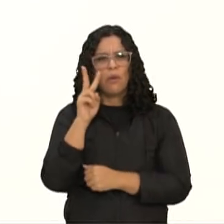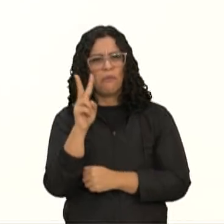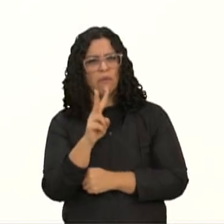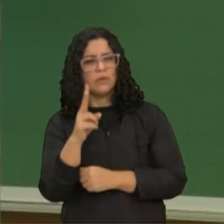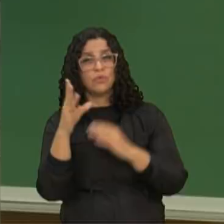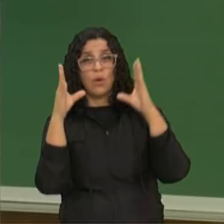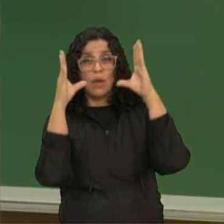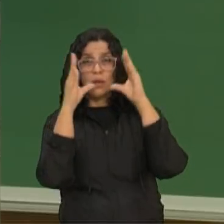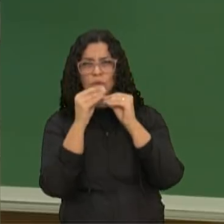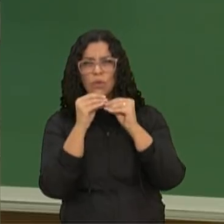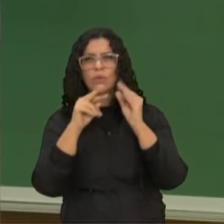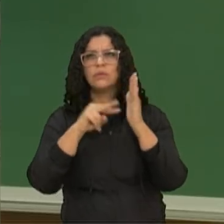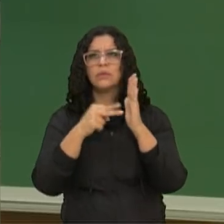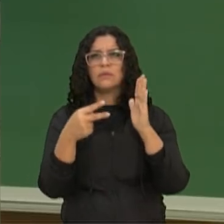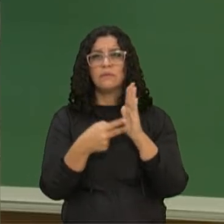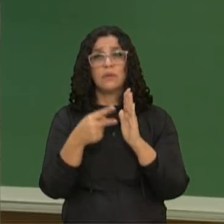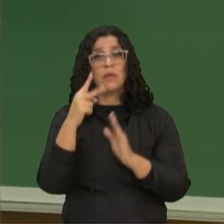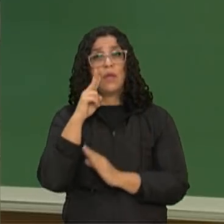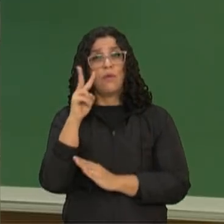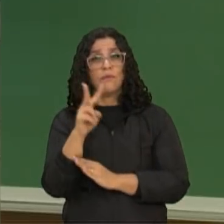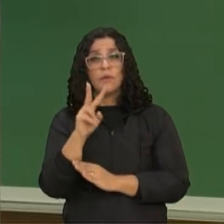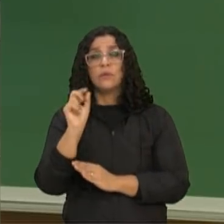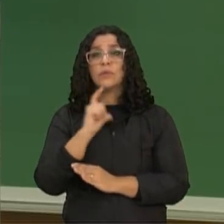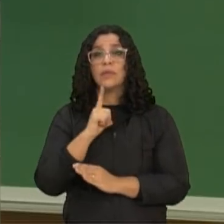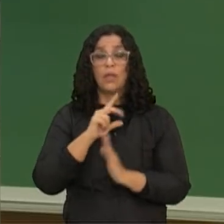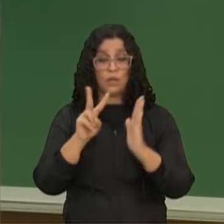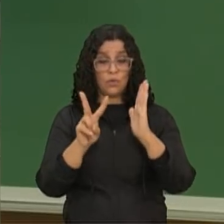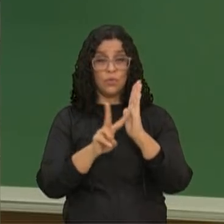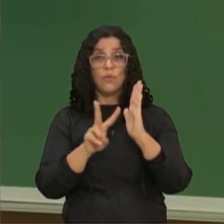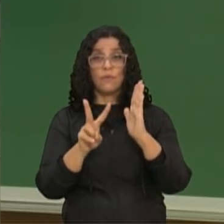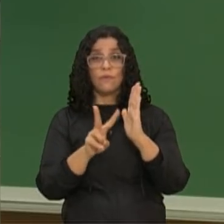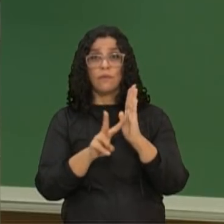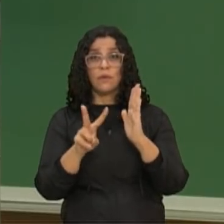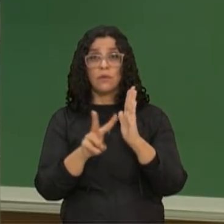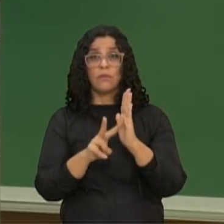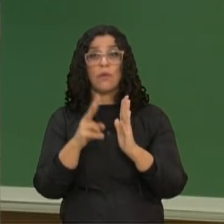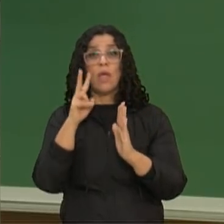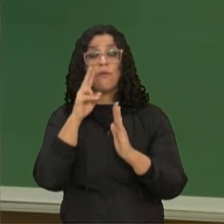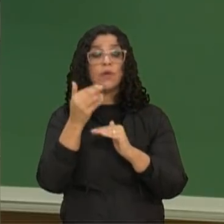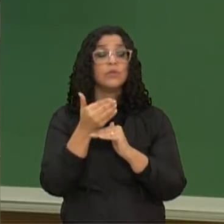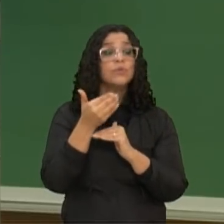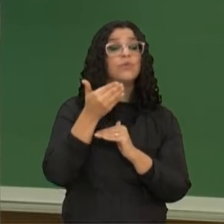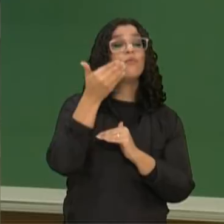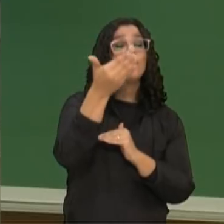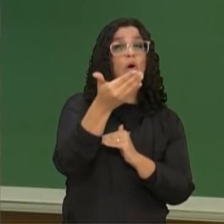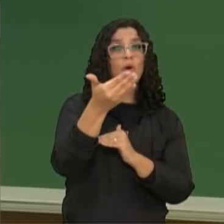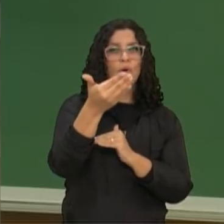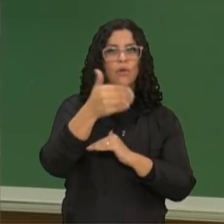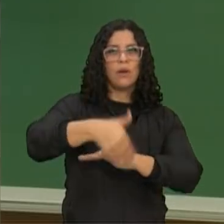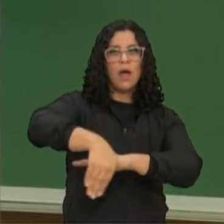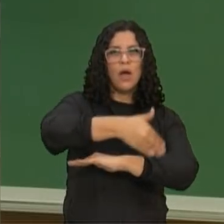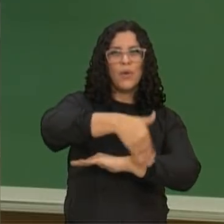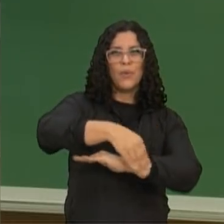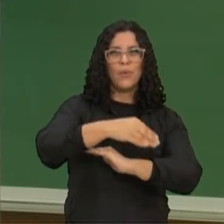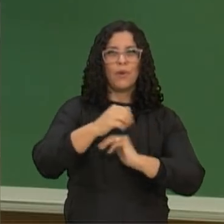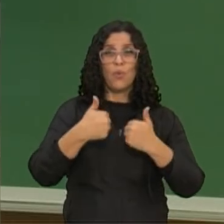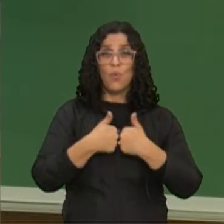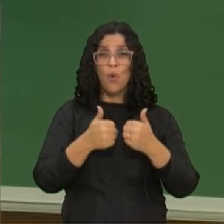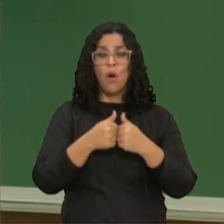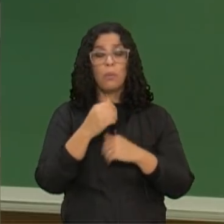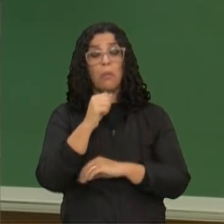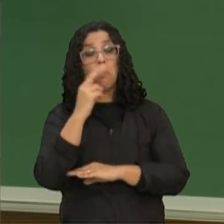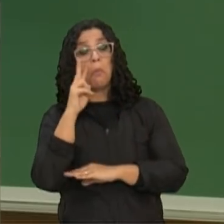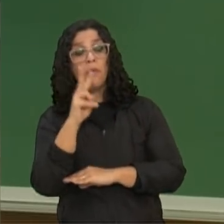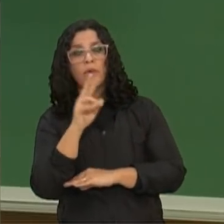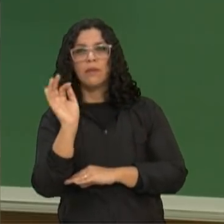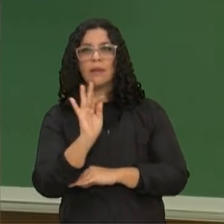geralmente à noite, você observa, por exemplo, no vidro, você consegue estar vendo o que está fora do ambiente do ônibus, mas também